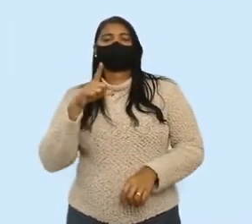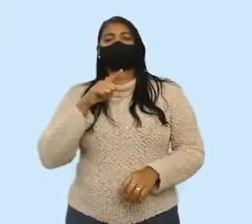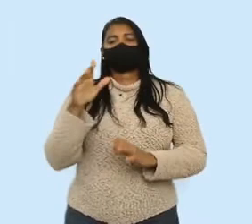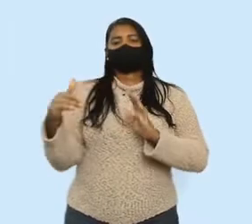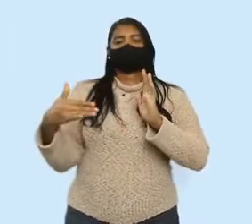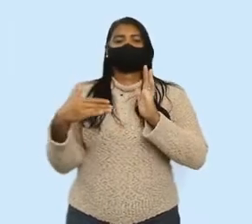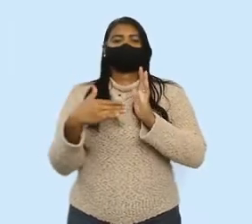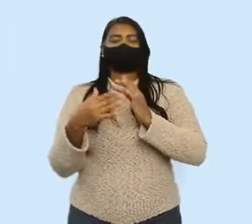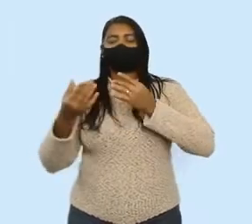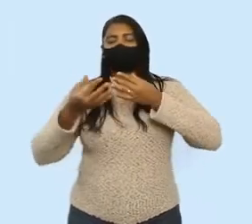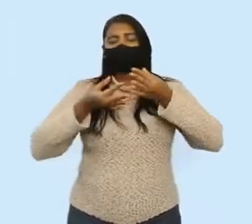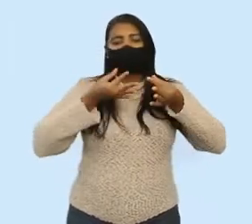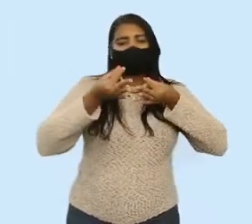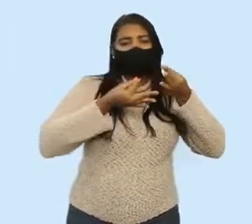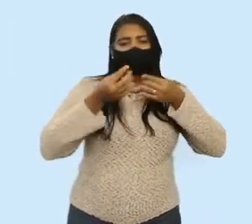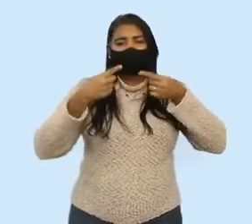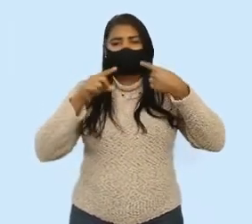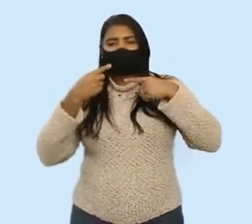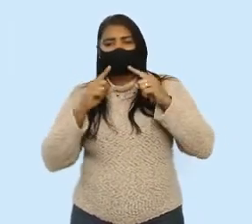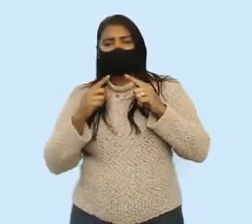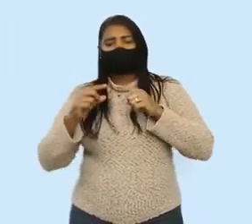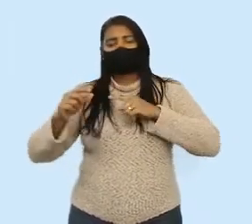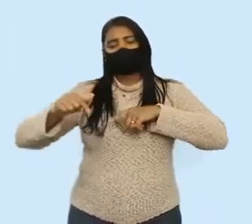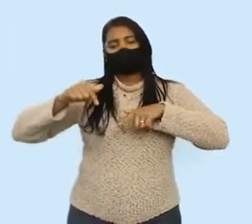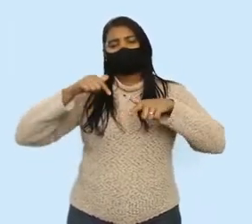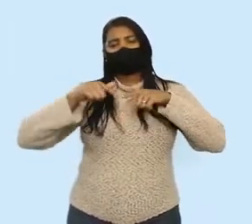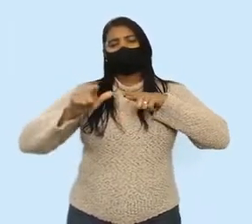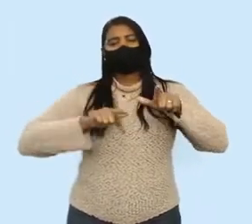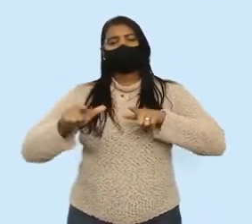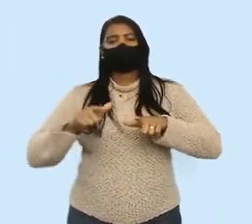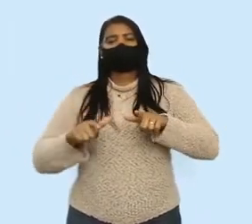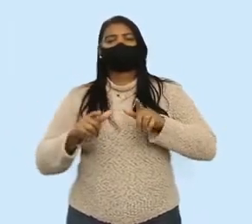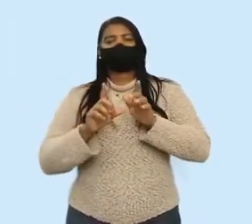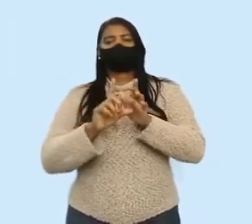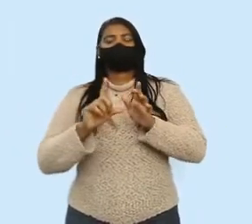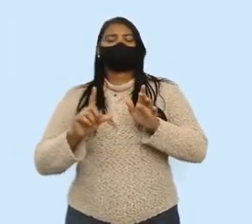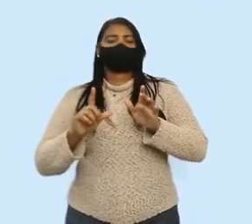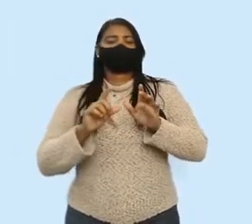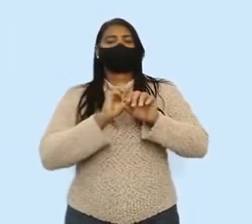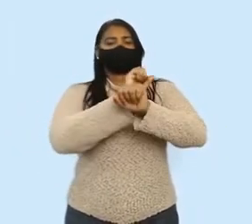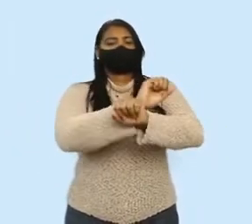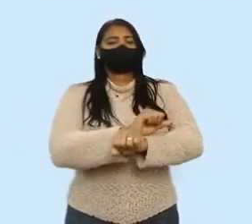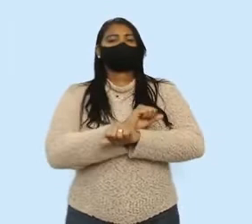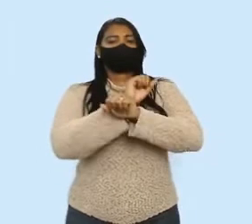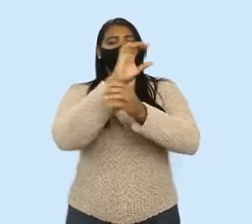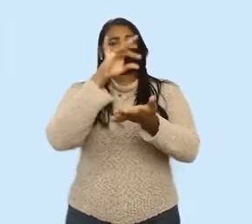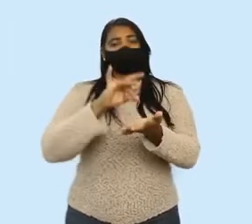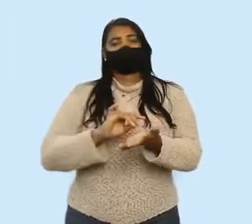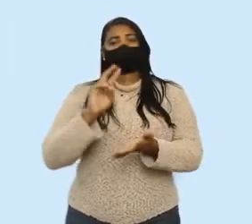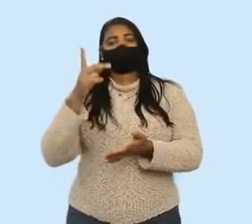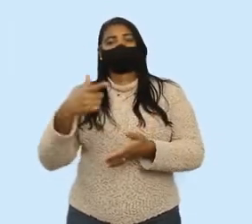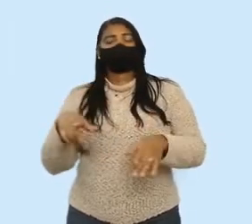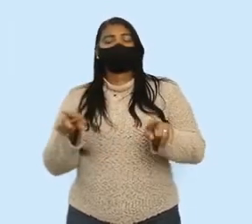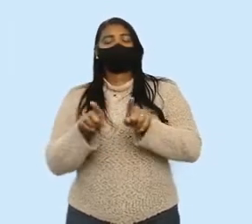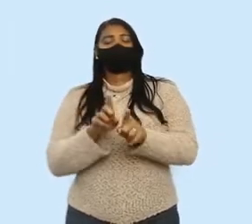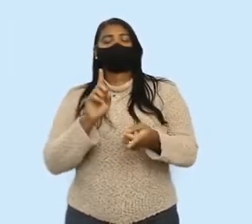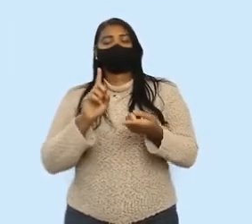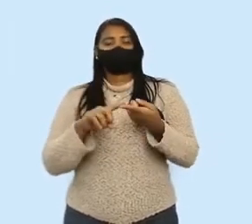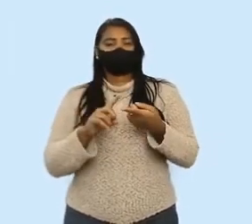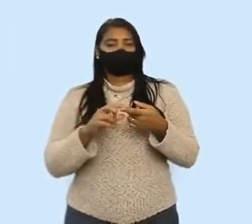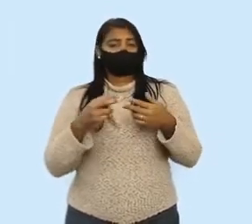toda uma discussão no mundo de trabalho se esse ex-escravizado ele seria inserido ou não, o que vai haver